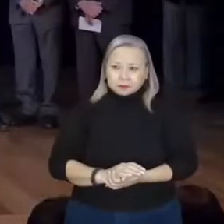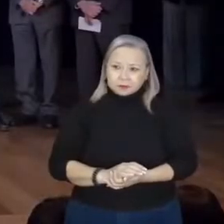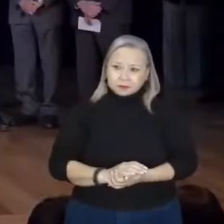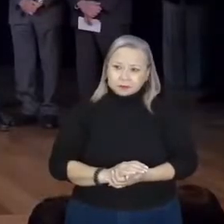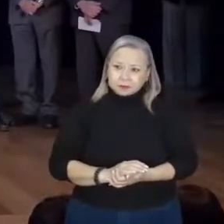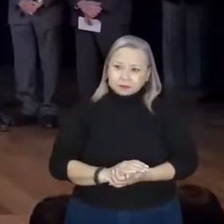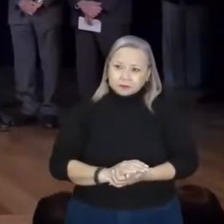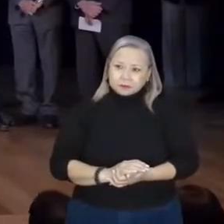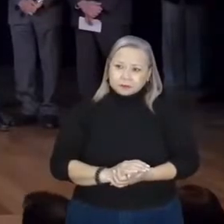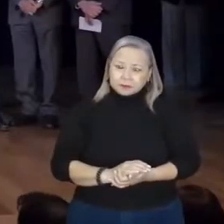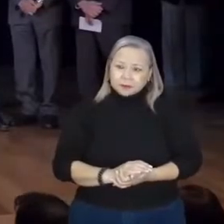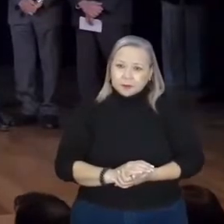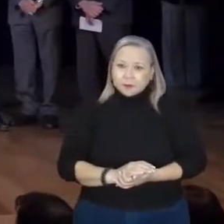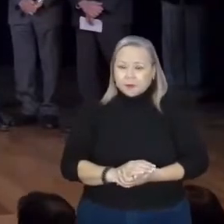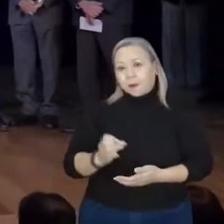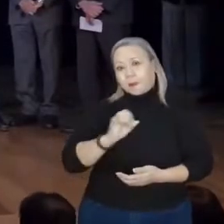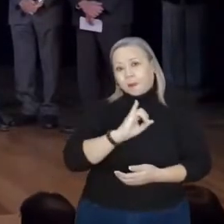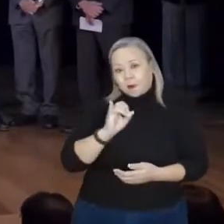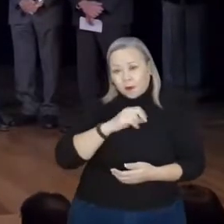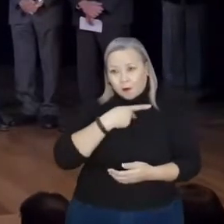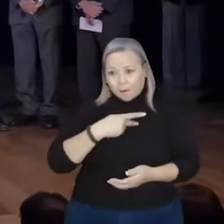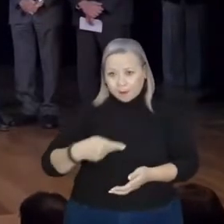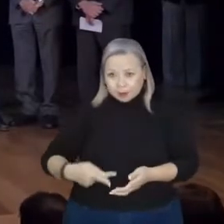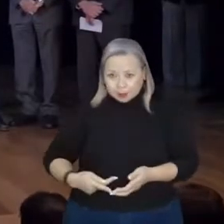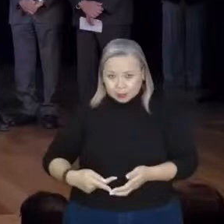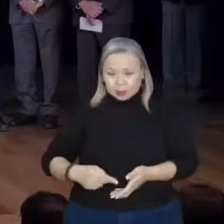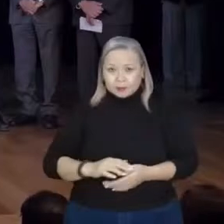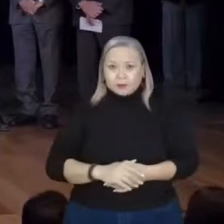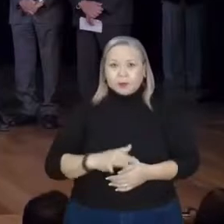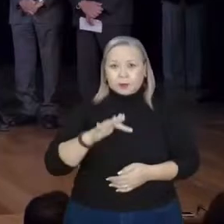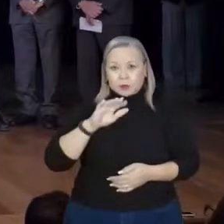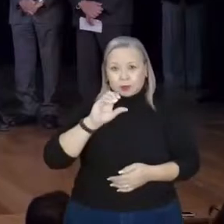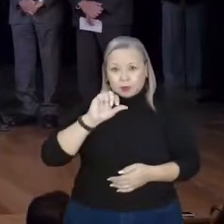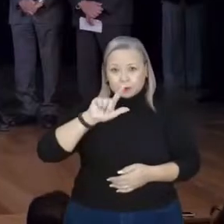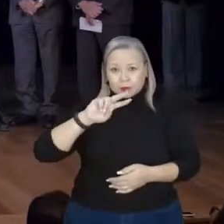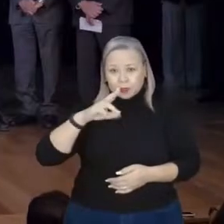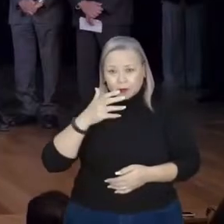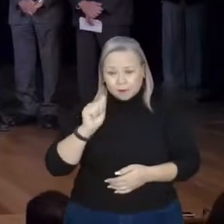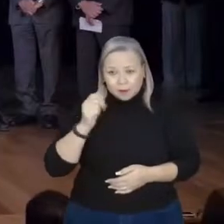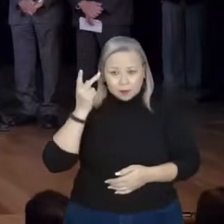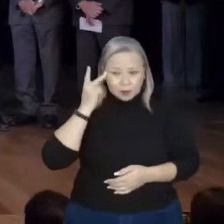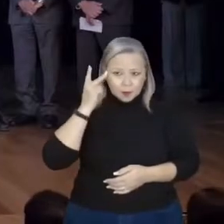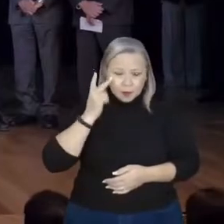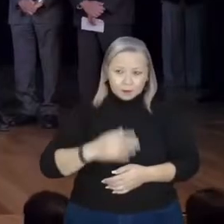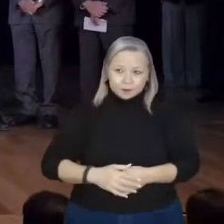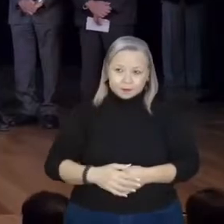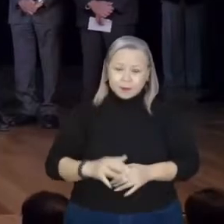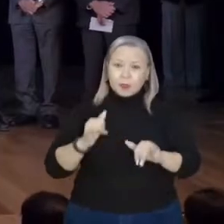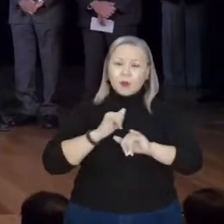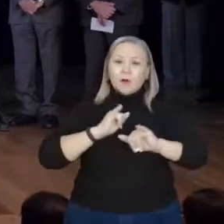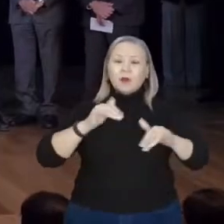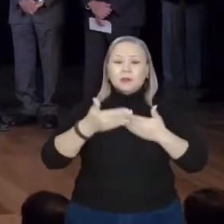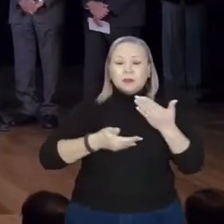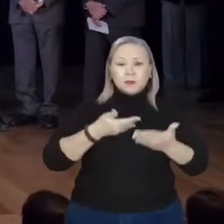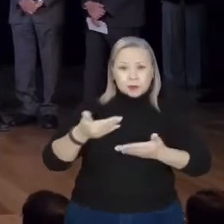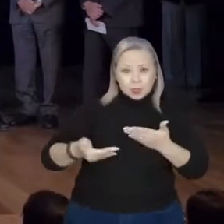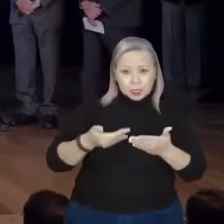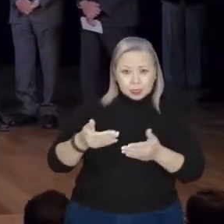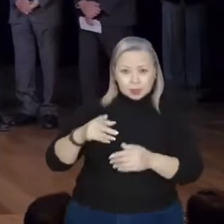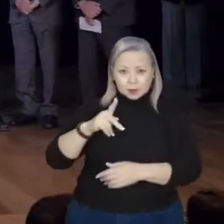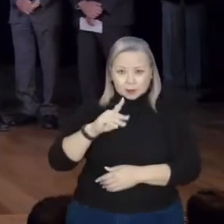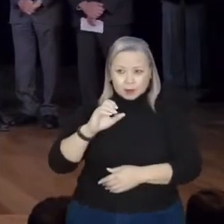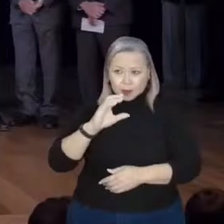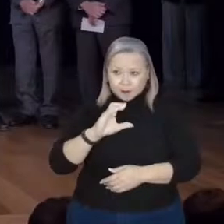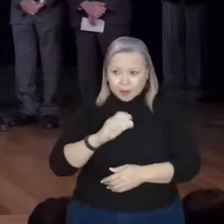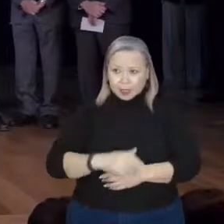Oi, presidente. Vitória Azevedo, repórter da Folha. Queria fazer duas perguntas ao senhor. O senhor citou a tramitação da PEC na Câmara. Olha, fala mais